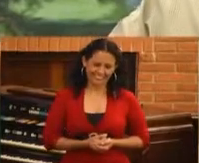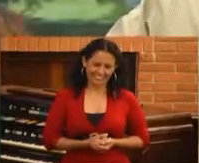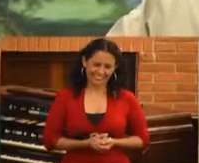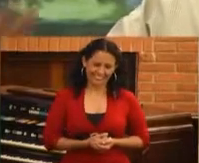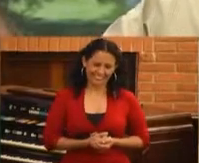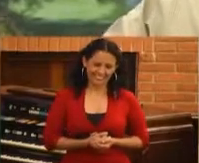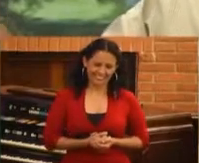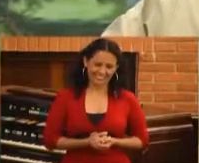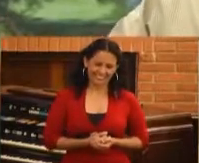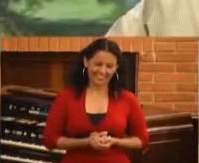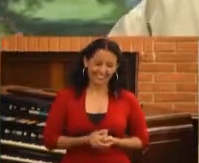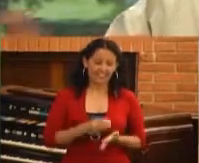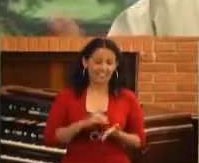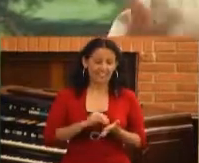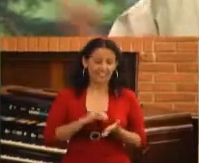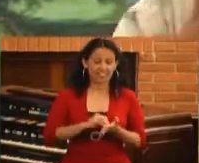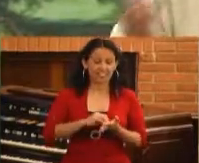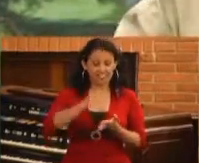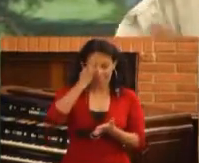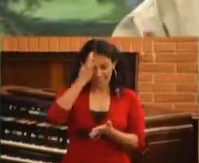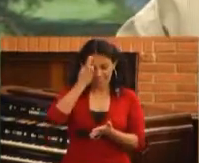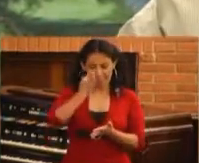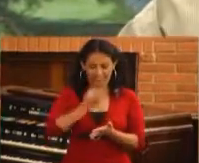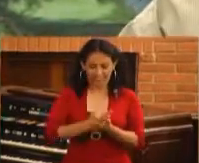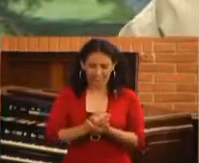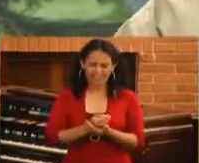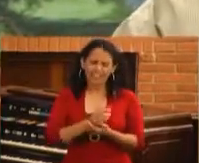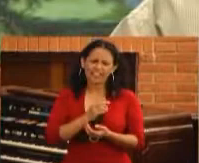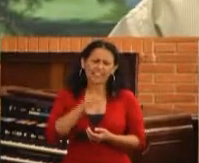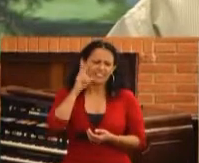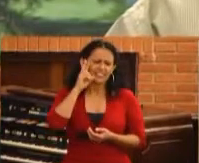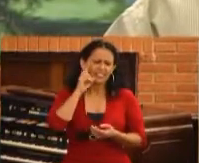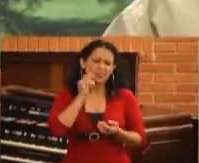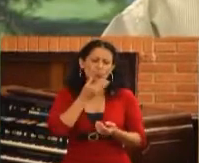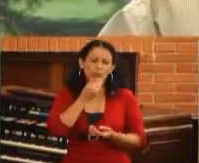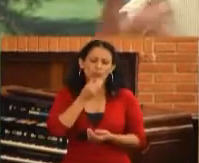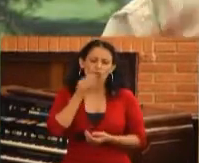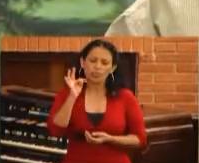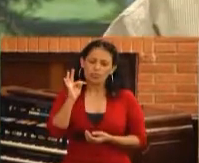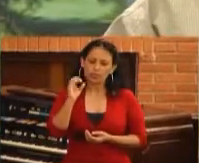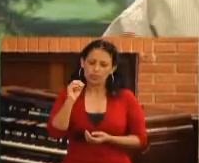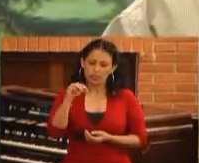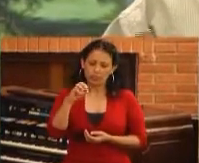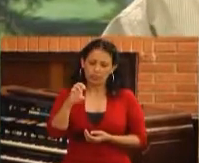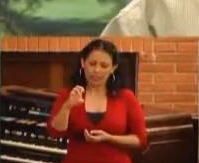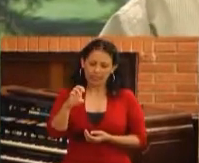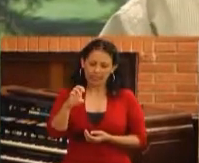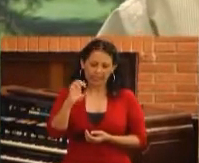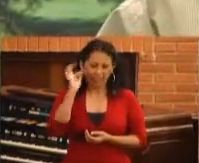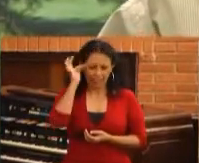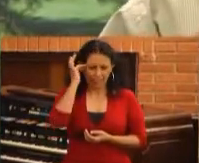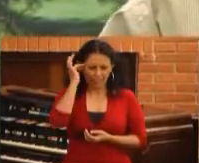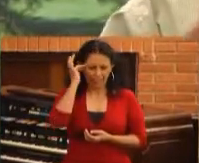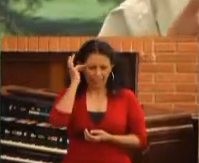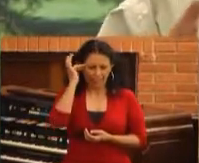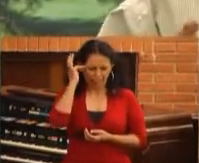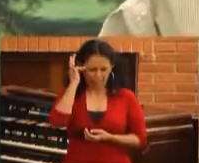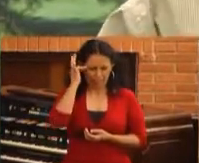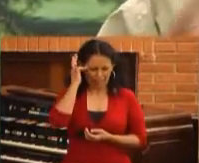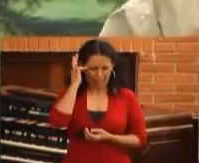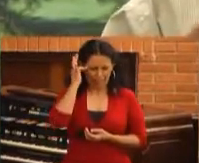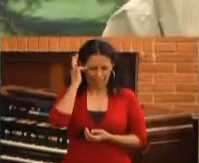Você acha que Tomé tinha algum conhecimento de Jesus? Um cara que queria com a fé, que a